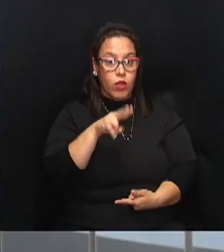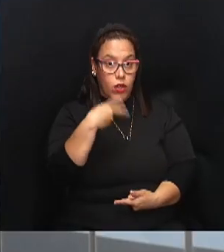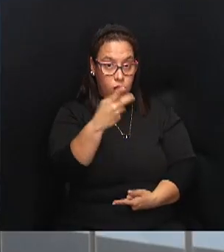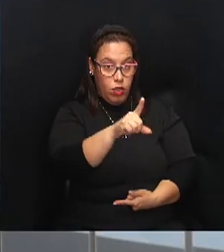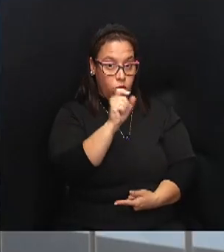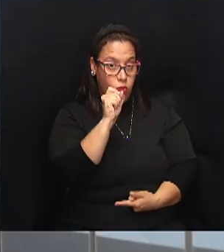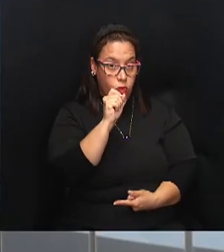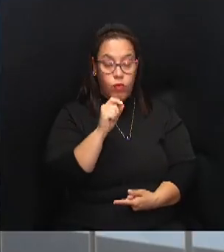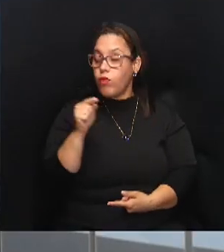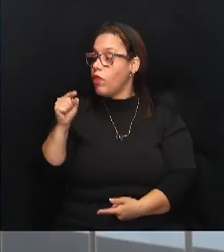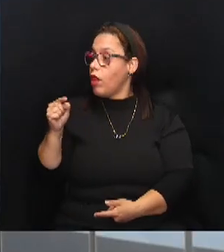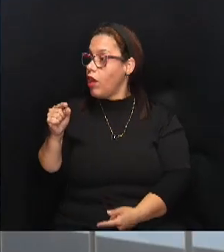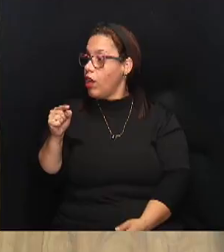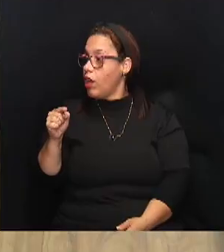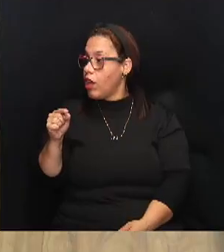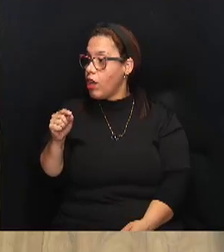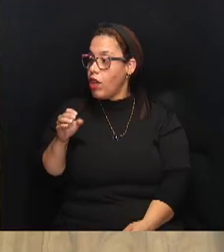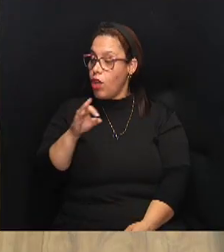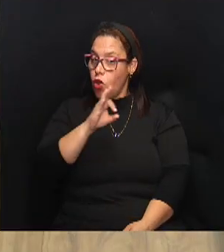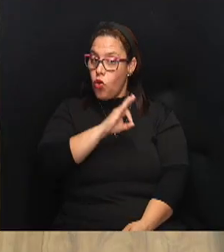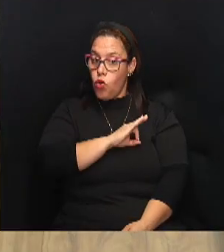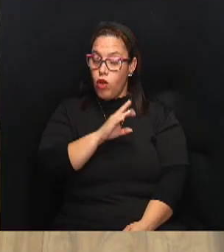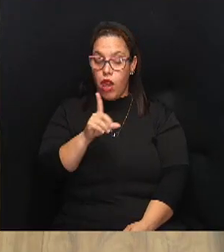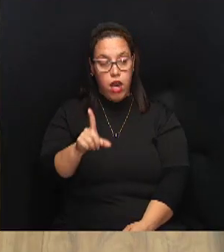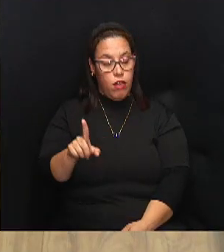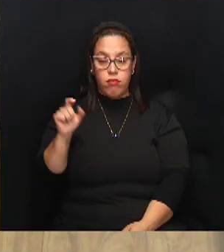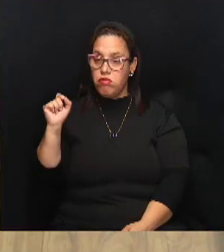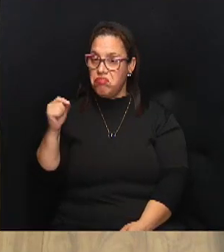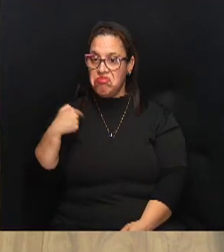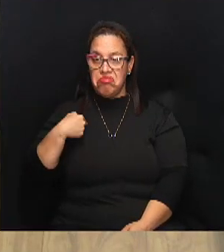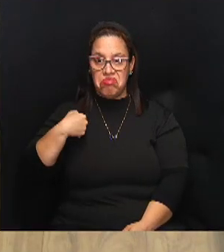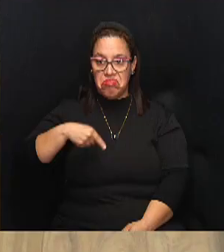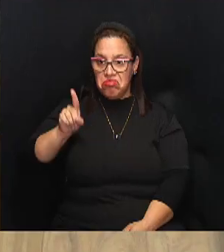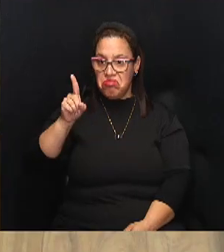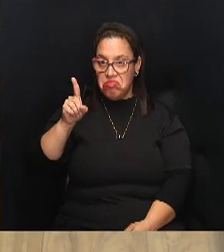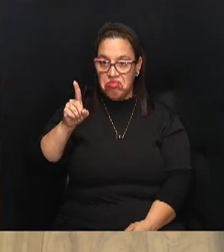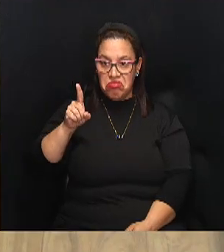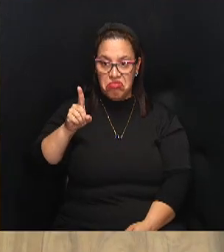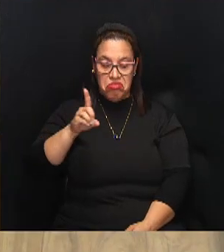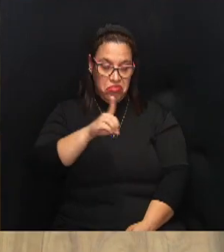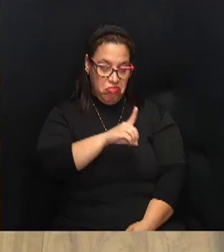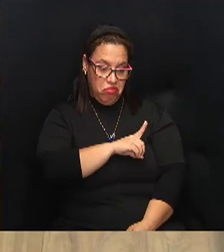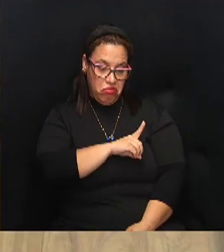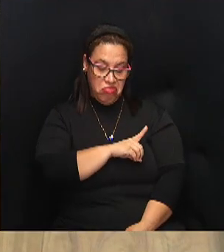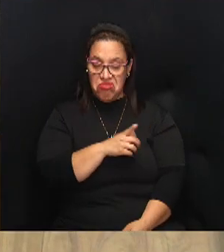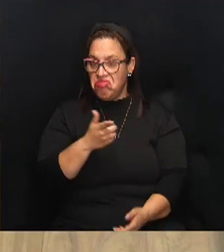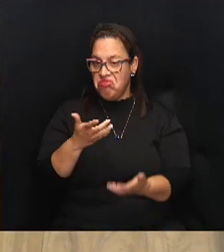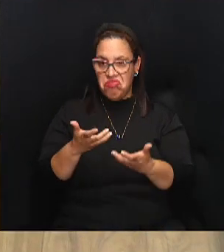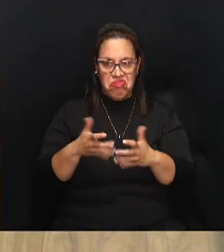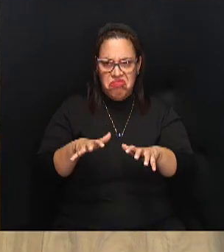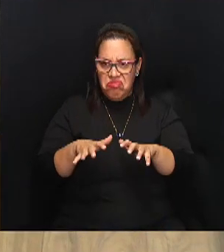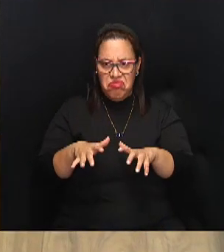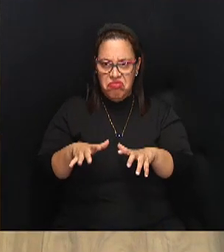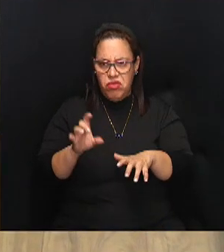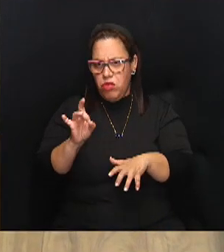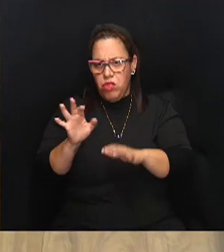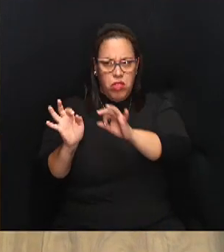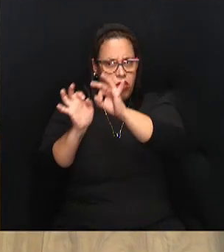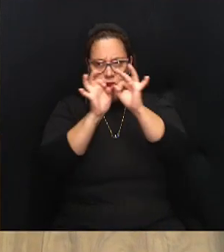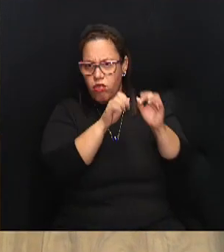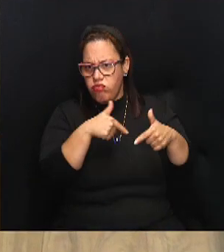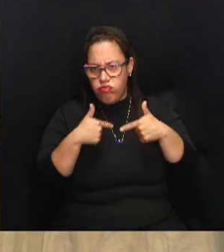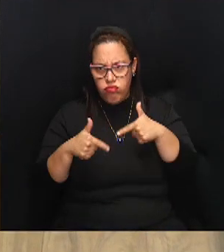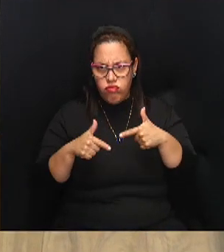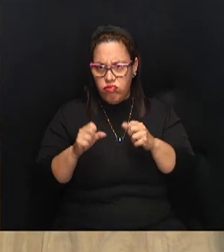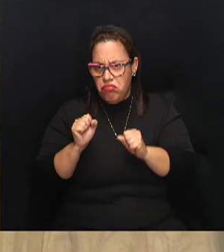opção. E esse policial, ele tem a livre escolha ir na atividade delegada, ou se ele fala, não, quero só cumprir a minha rotina de trabalho, não participa. E ele